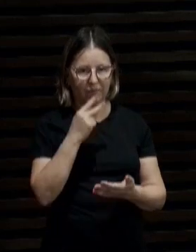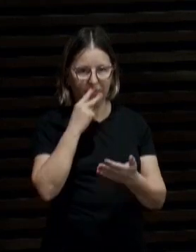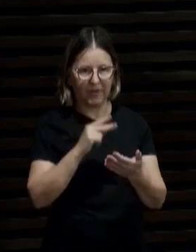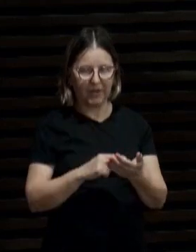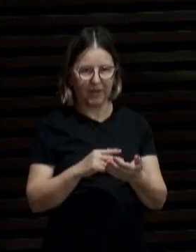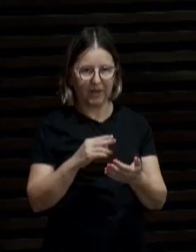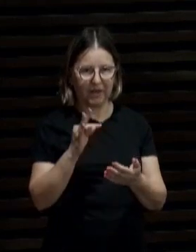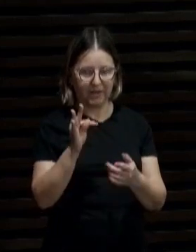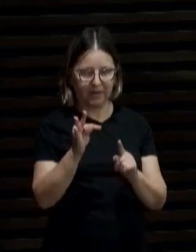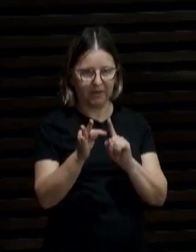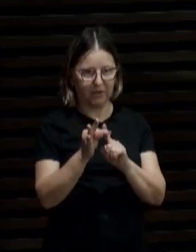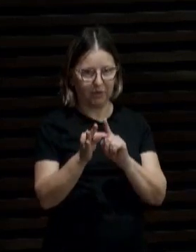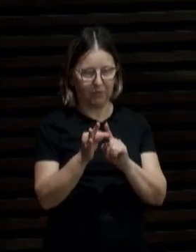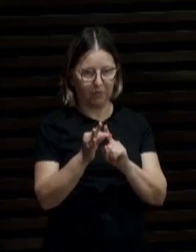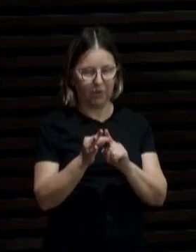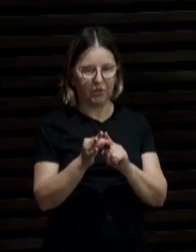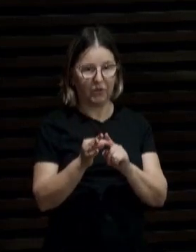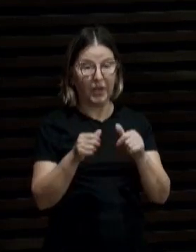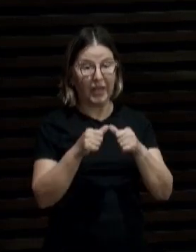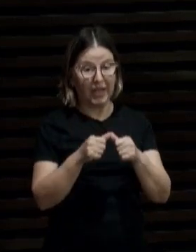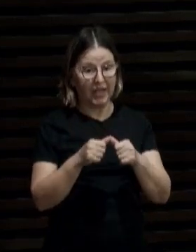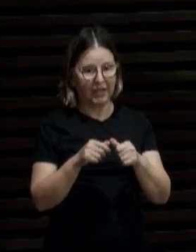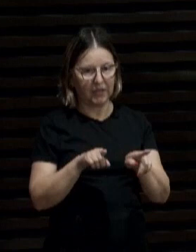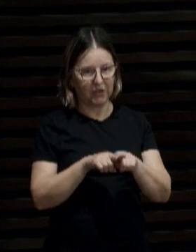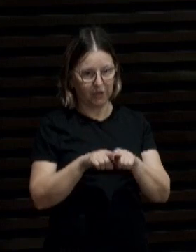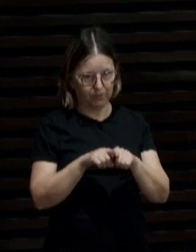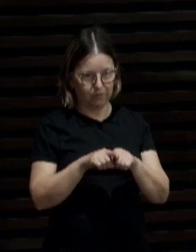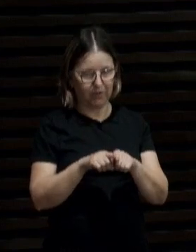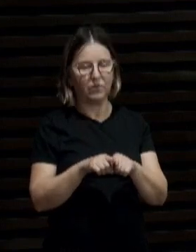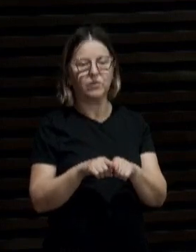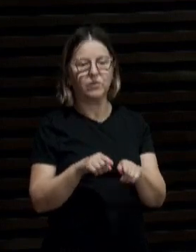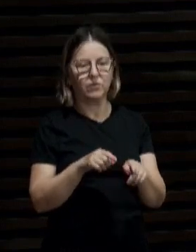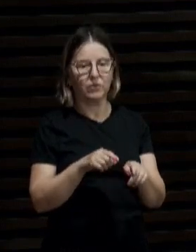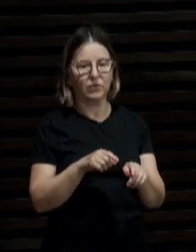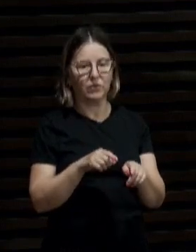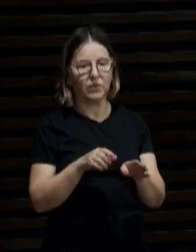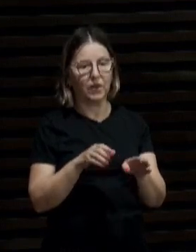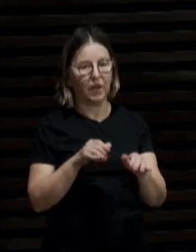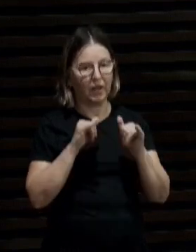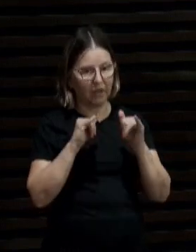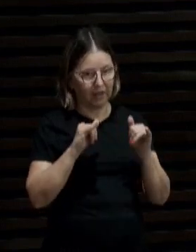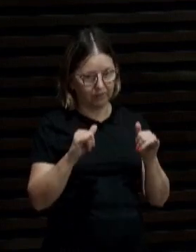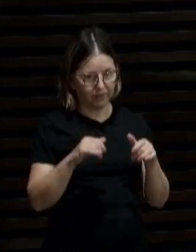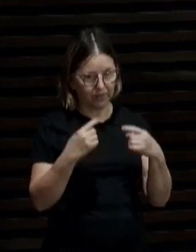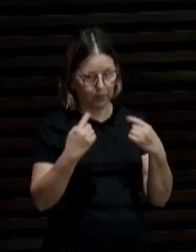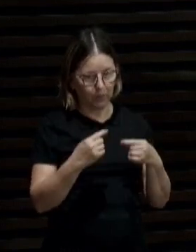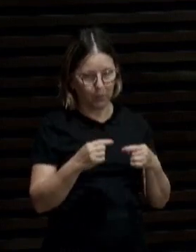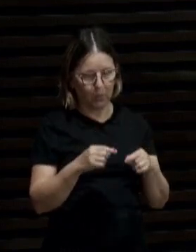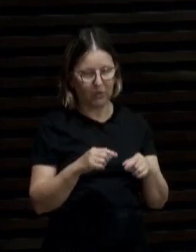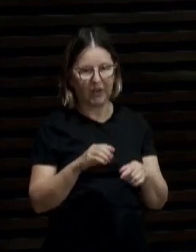foram firmemente advertidos acerca desses falsos mestres que iriam se introduzir, esses lobos vorazes,